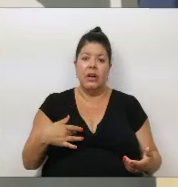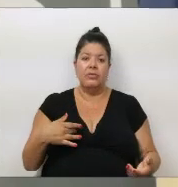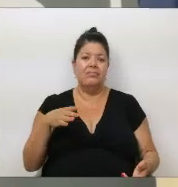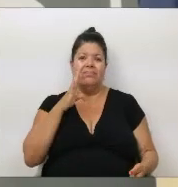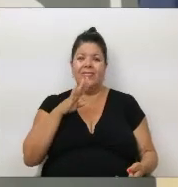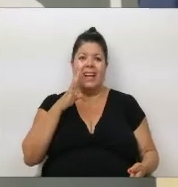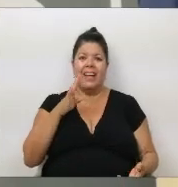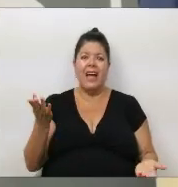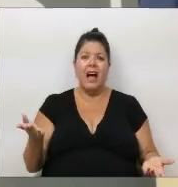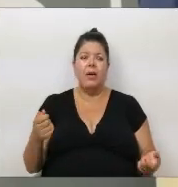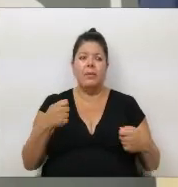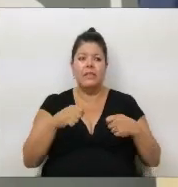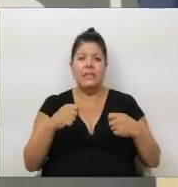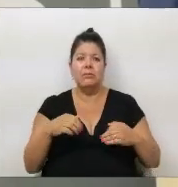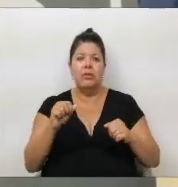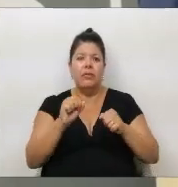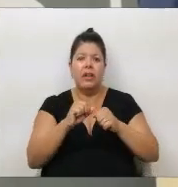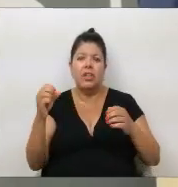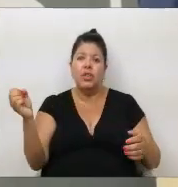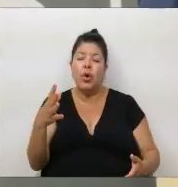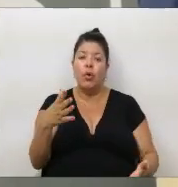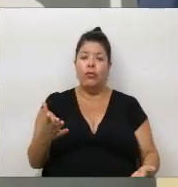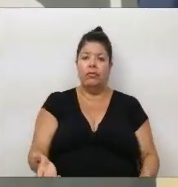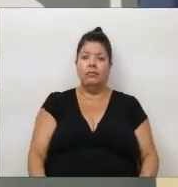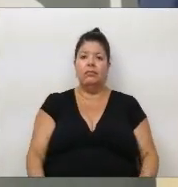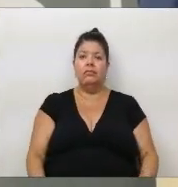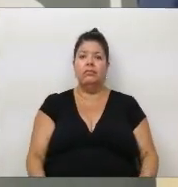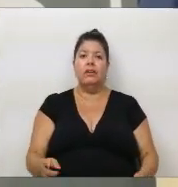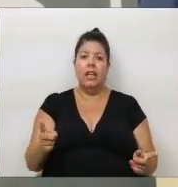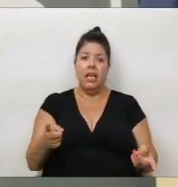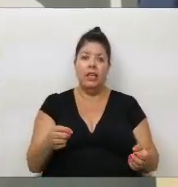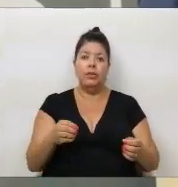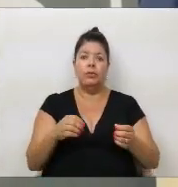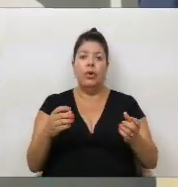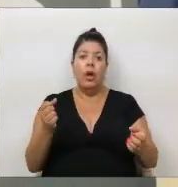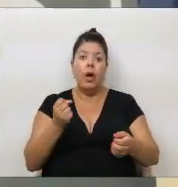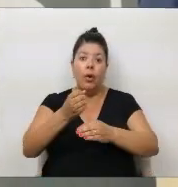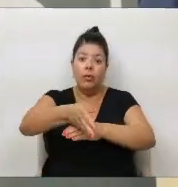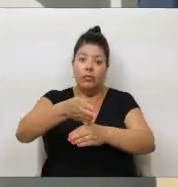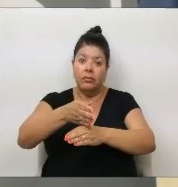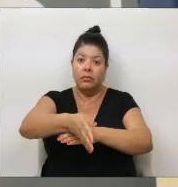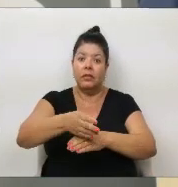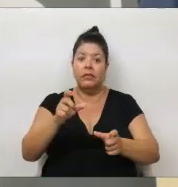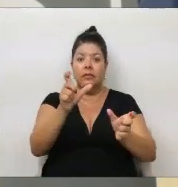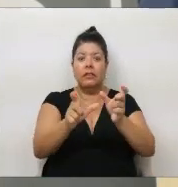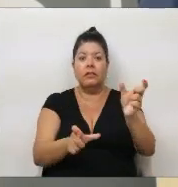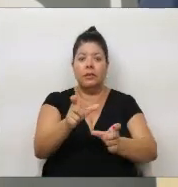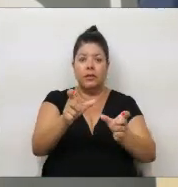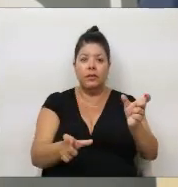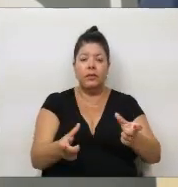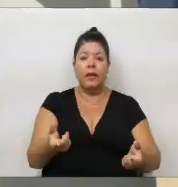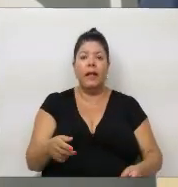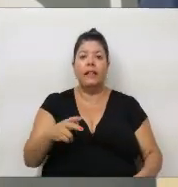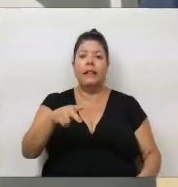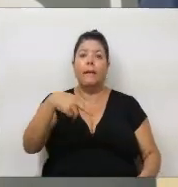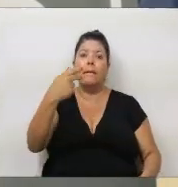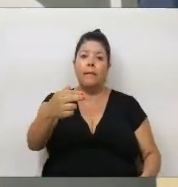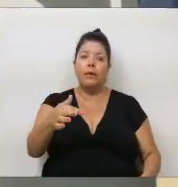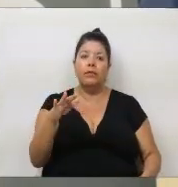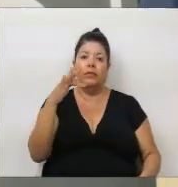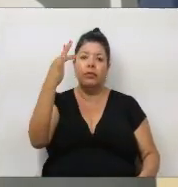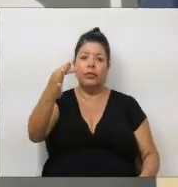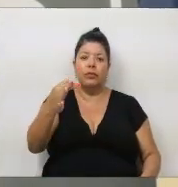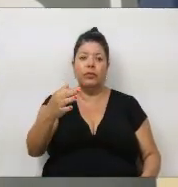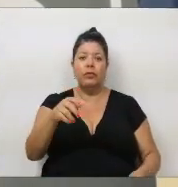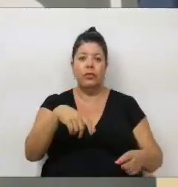nós achamos que tem que construir um outro espaço. Isso, através do orçamento participativo, é possível. Depois que tudo estiver discutido